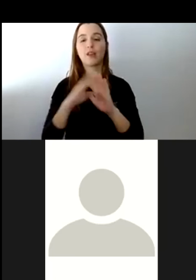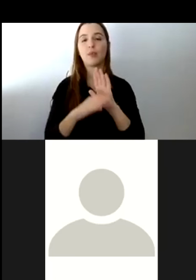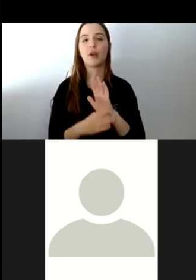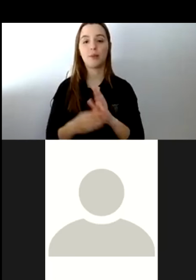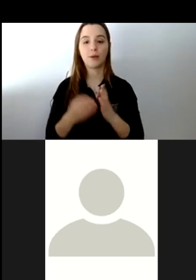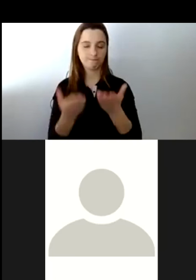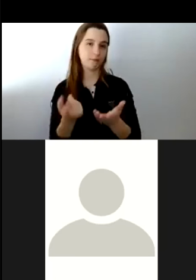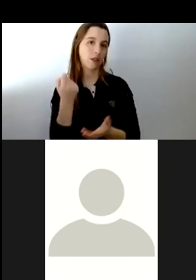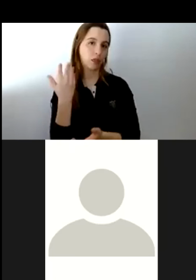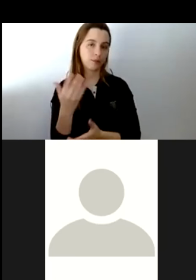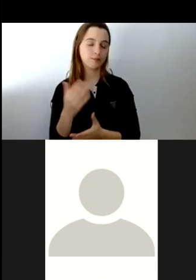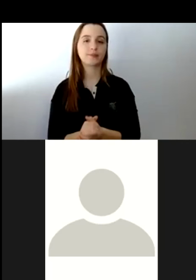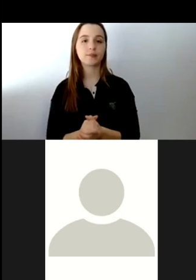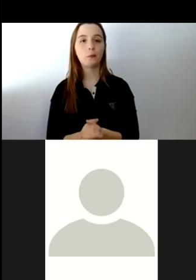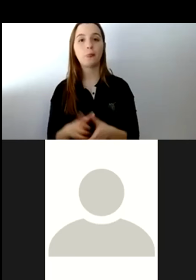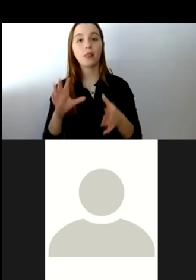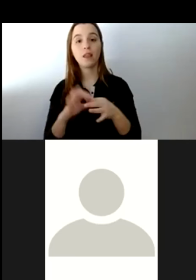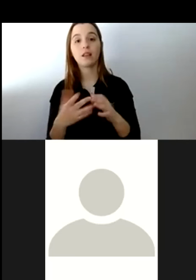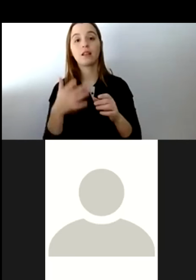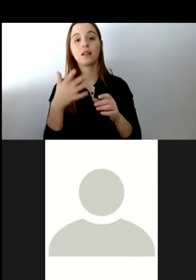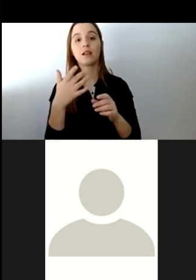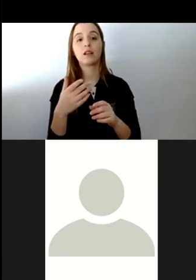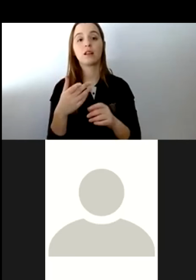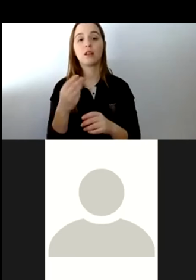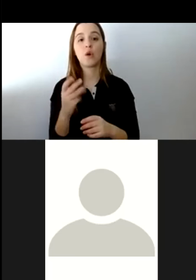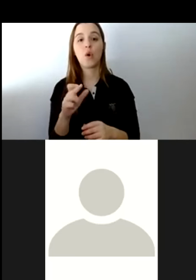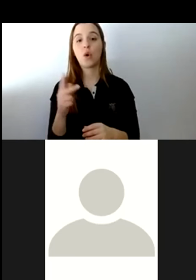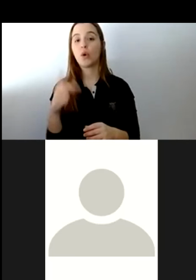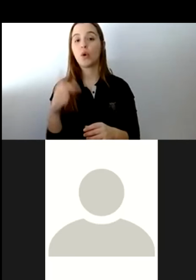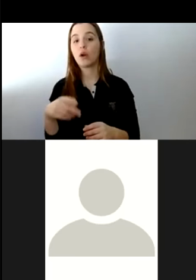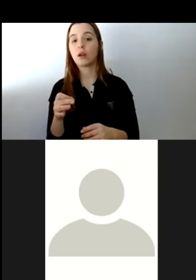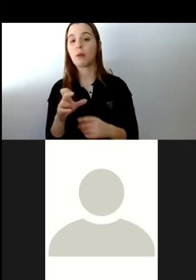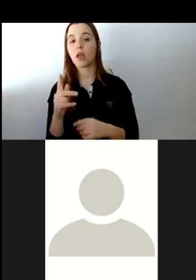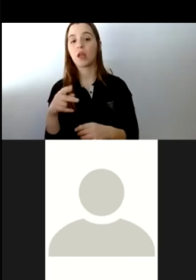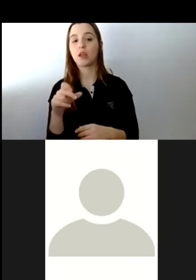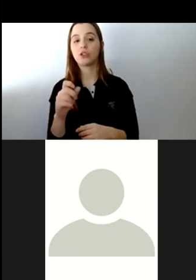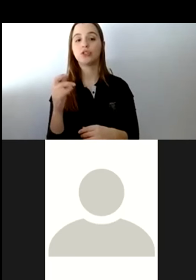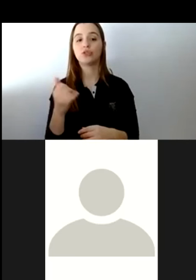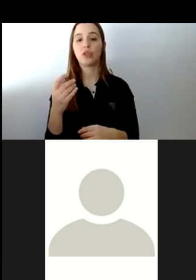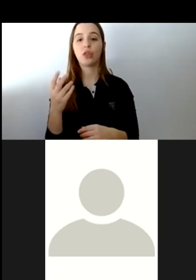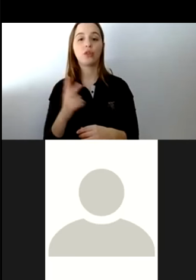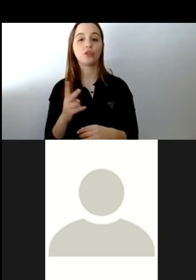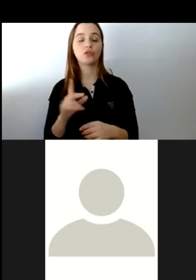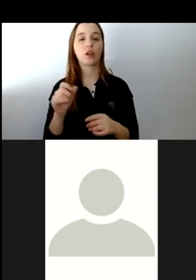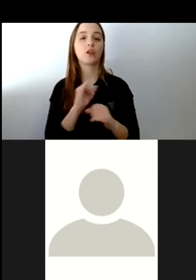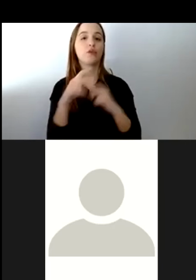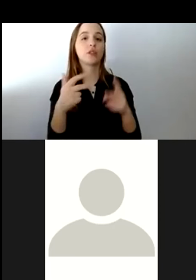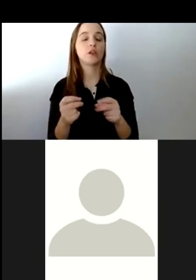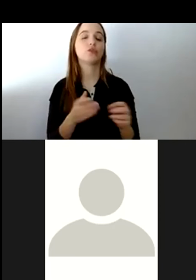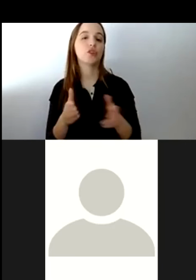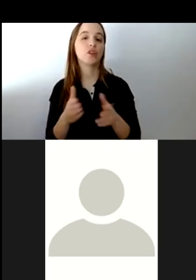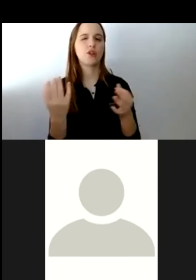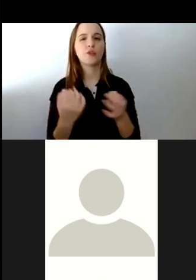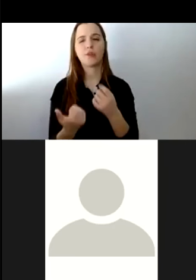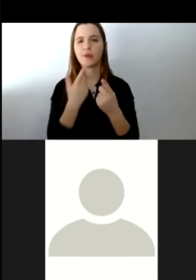recentemente. No âmbito do Work Package 2, Integrative Research and Innovation Strategy, foi feito então um inquérito,